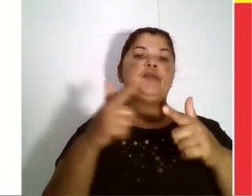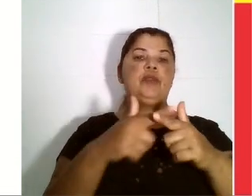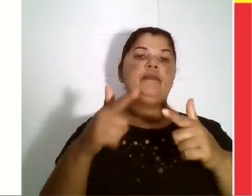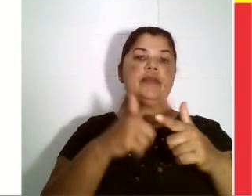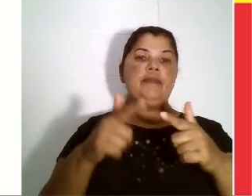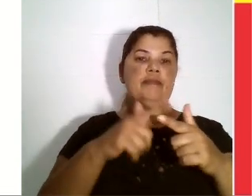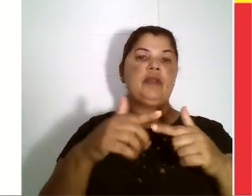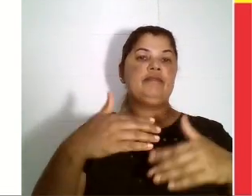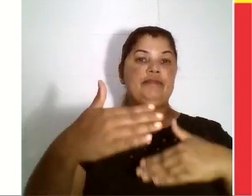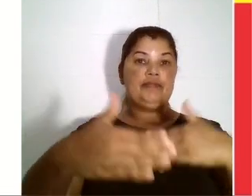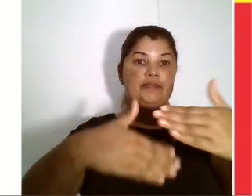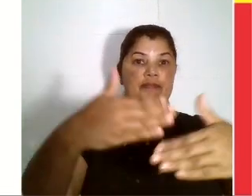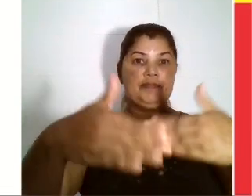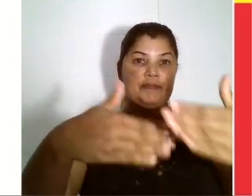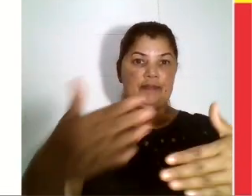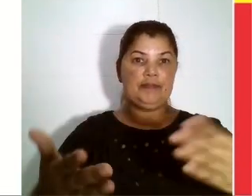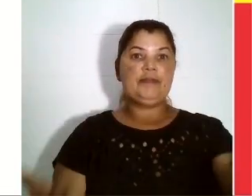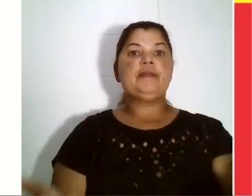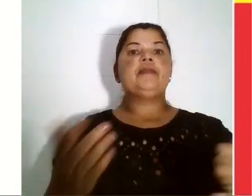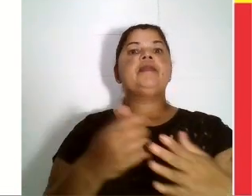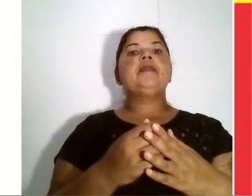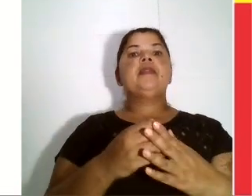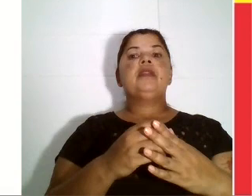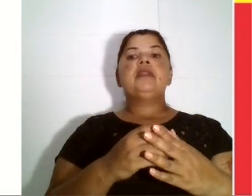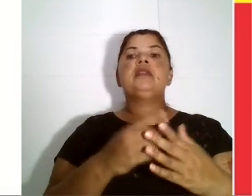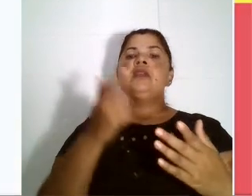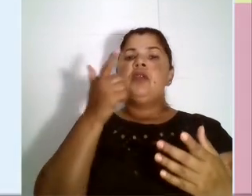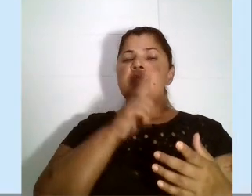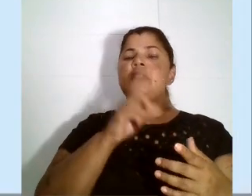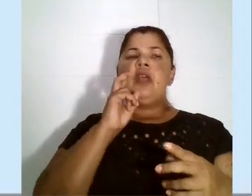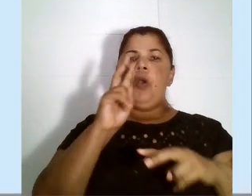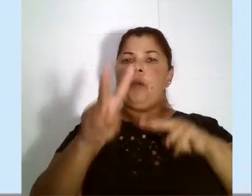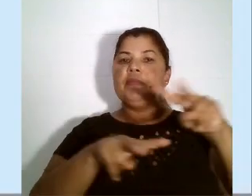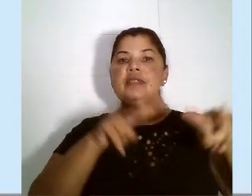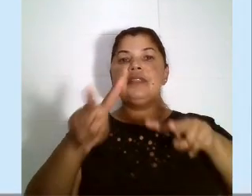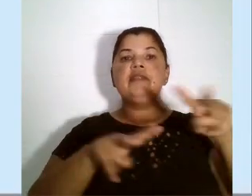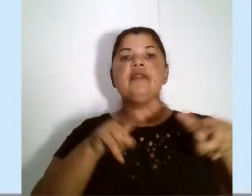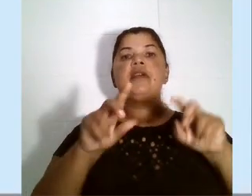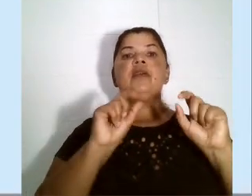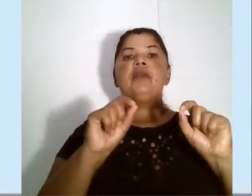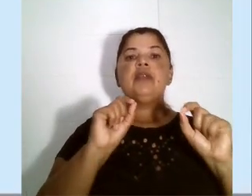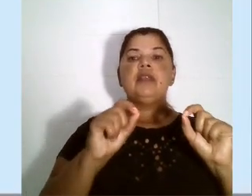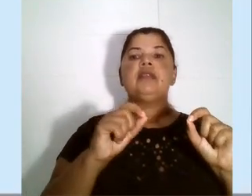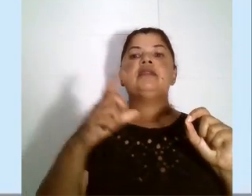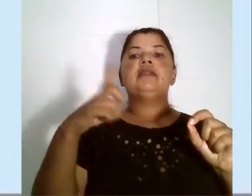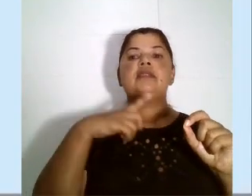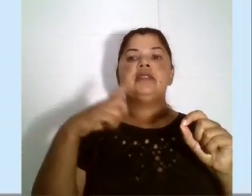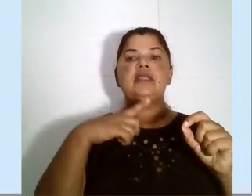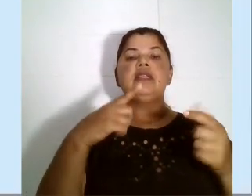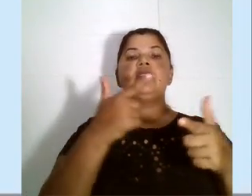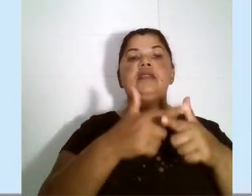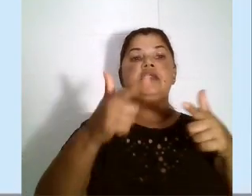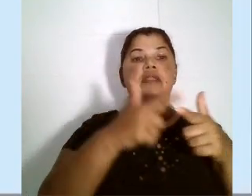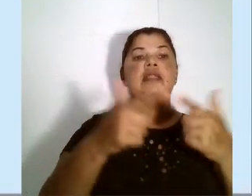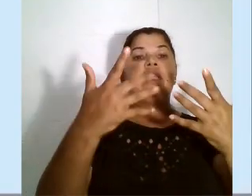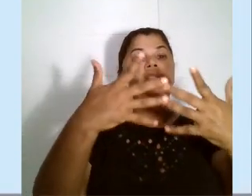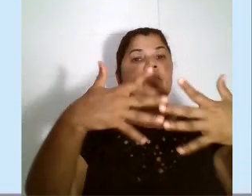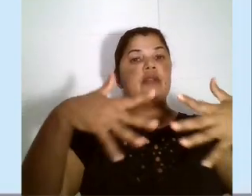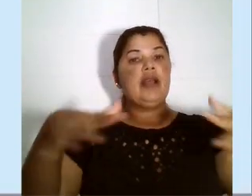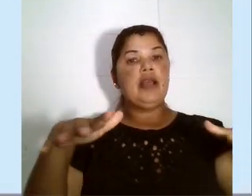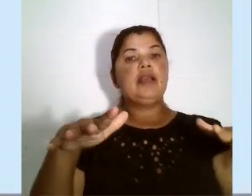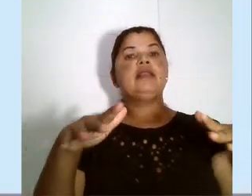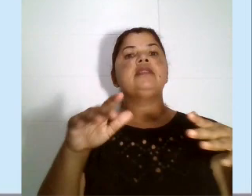e infertilidade ao longo do tempo, tá? Olha para mim. Então a gente consegue observar que tanto as